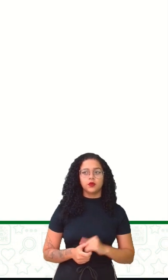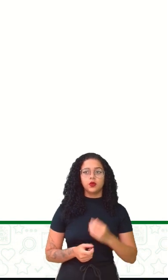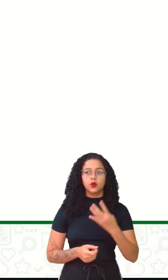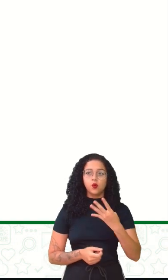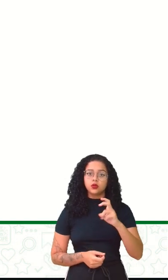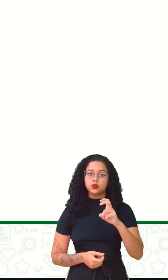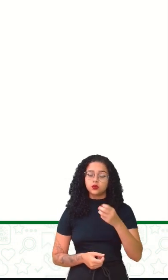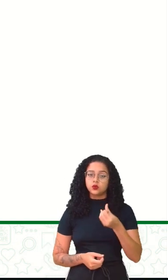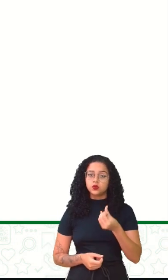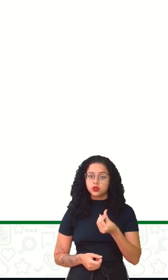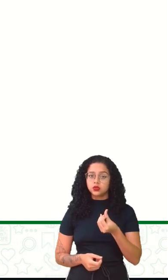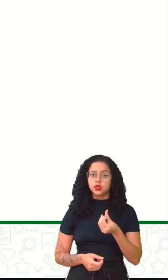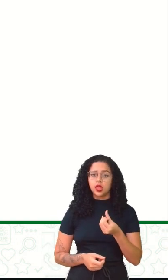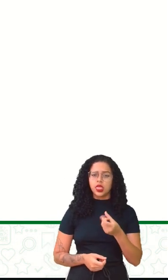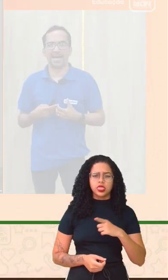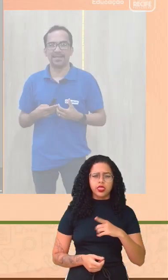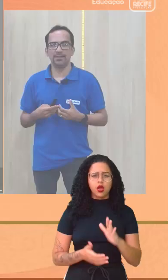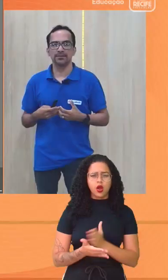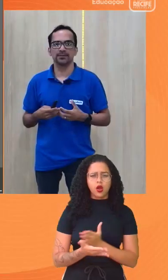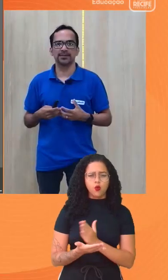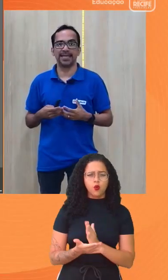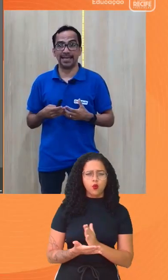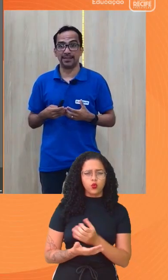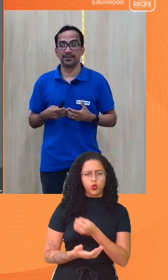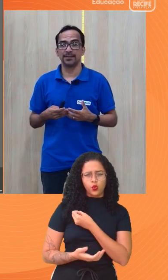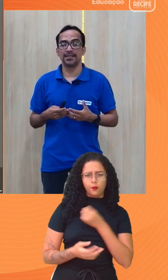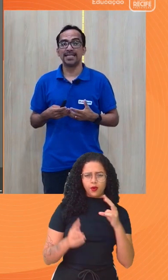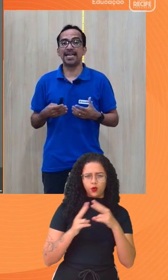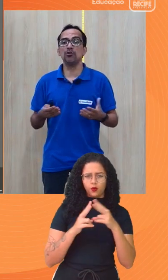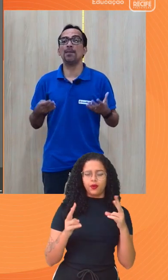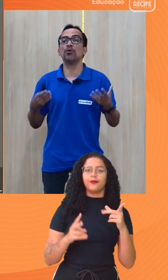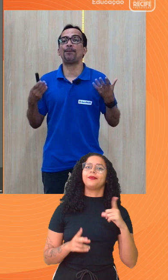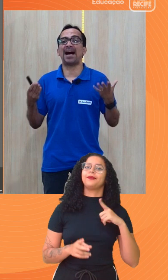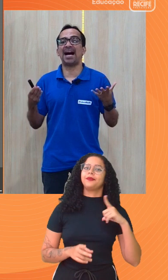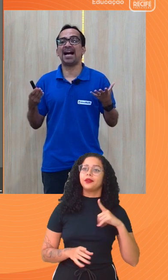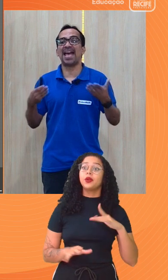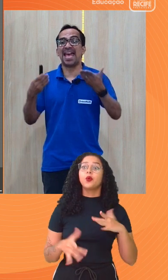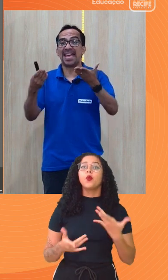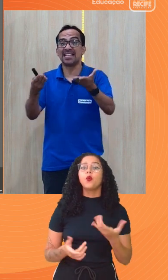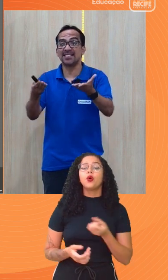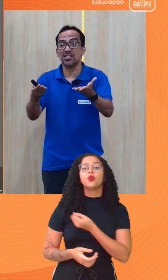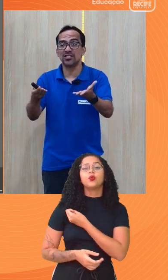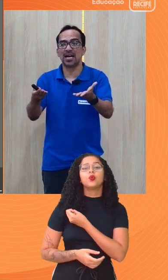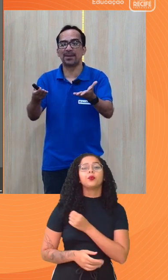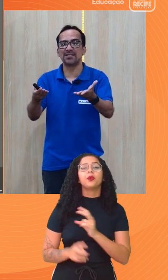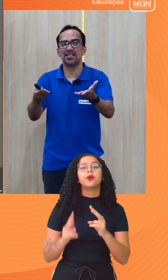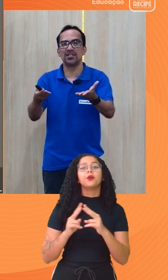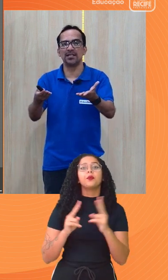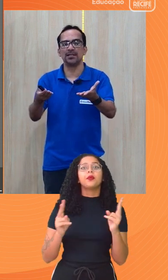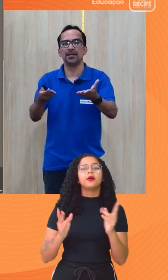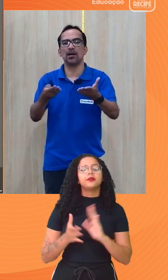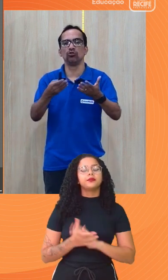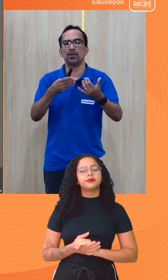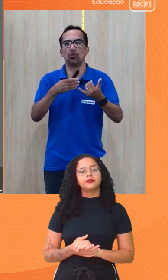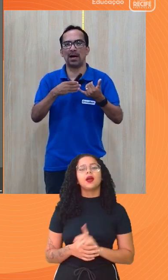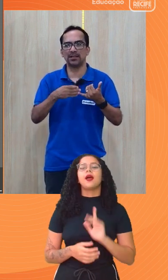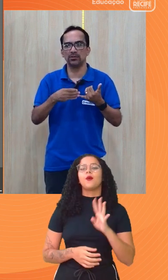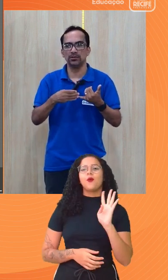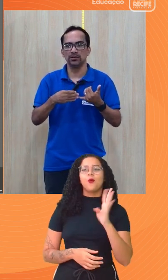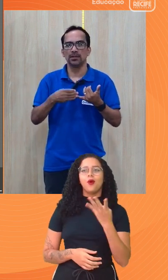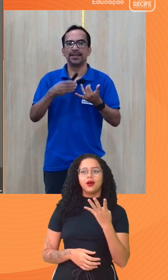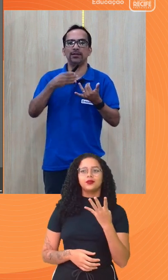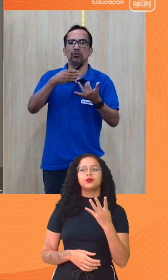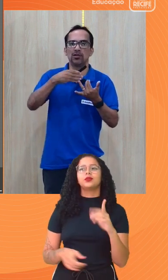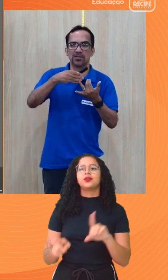4, 5 e 6. Tem algum número par aí? Tem. Que número par é esse que está presente aí? É o número